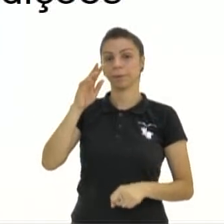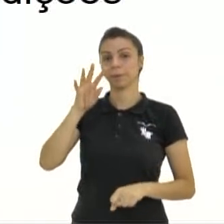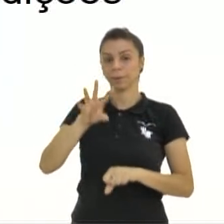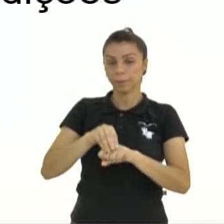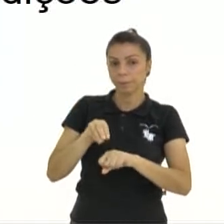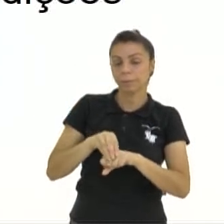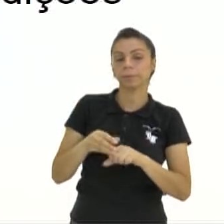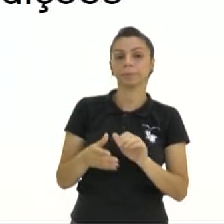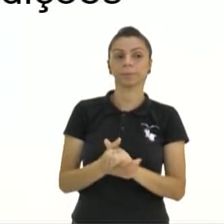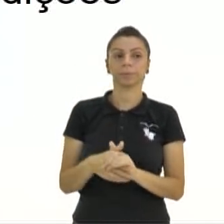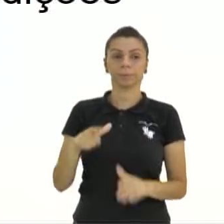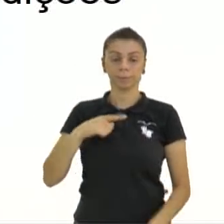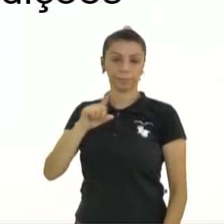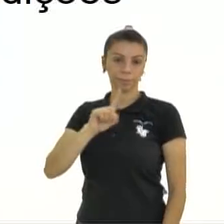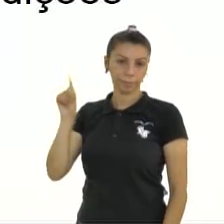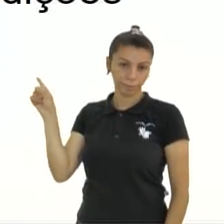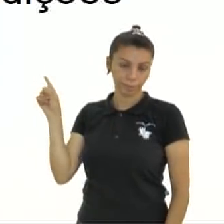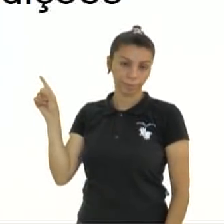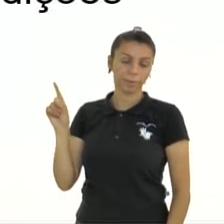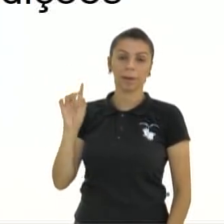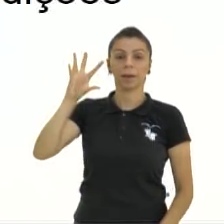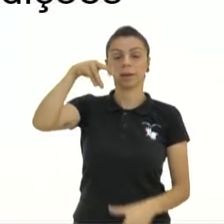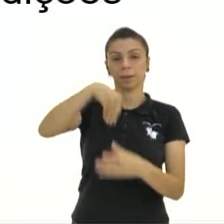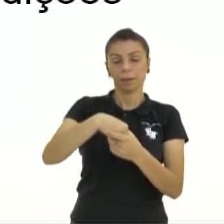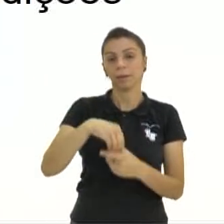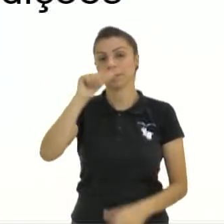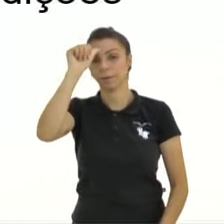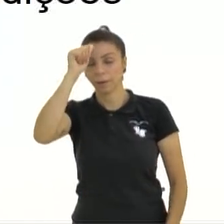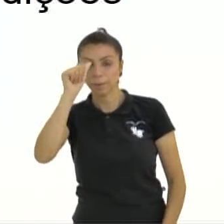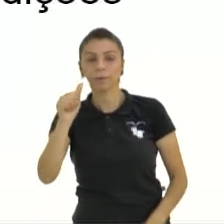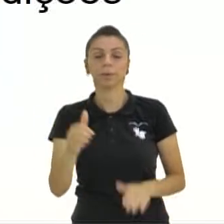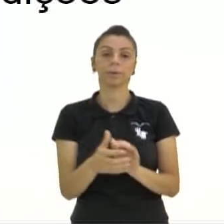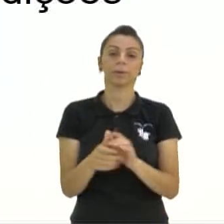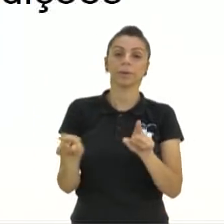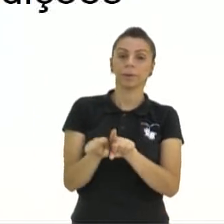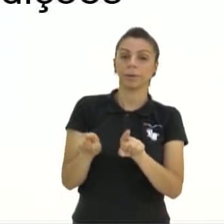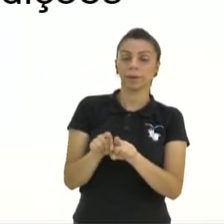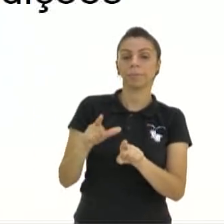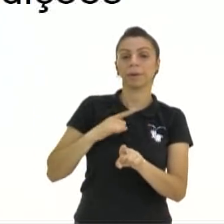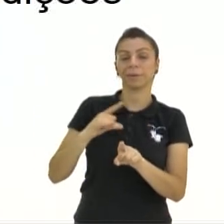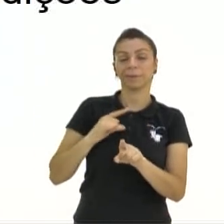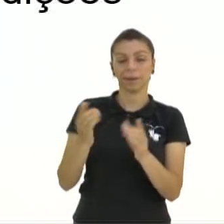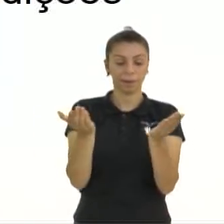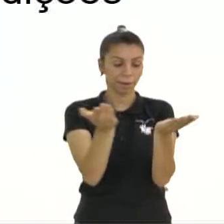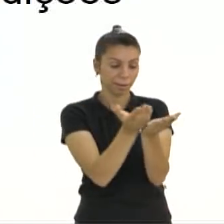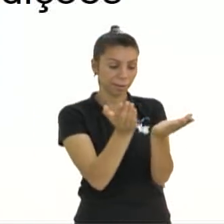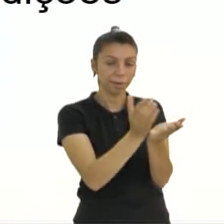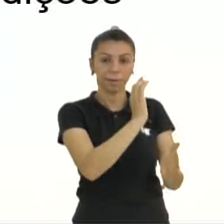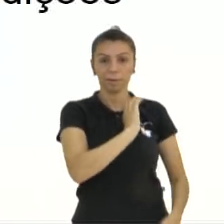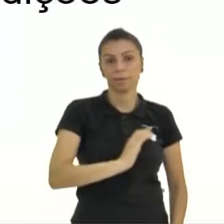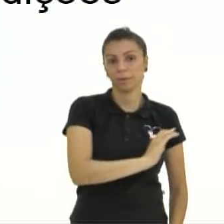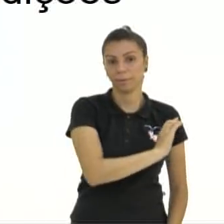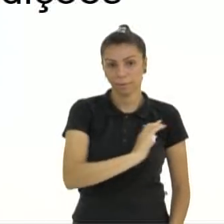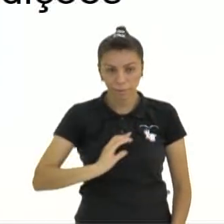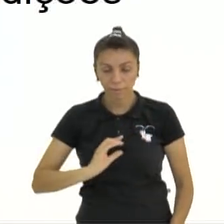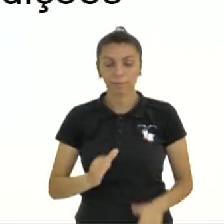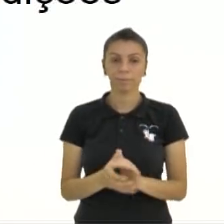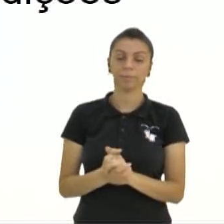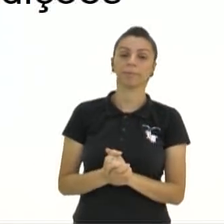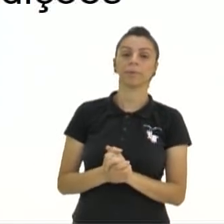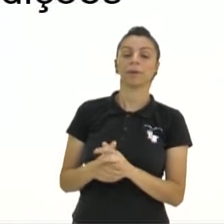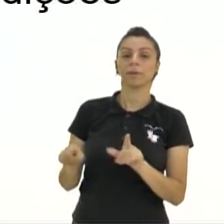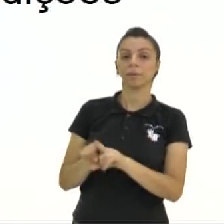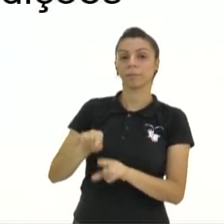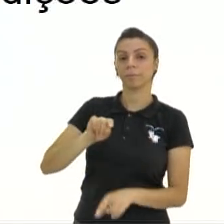está o Bhagavad Gita, do hinduísmo, as diversas traduções da Bíblia cristã, o Alcorão do islamismo,